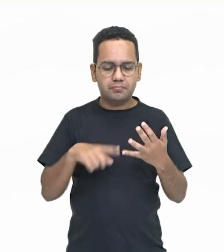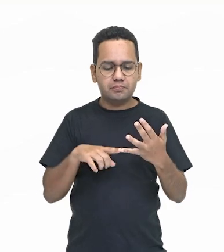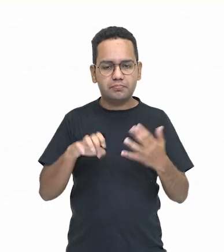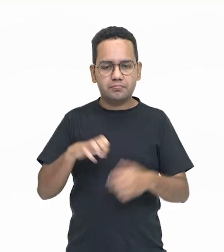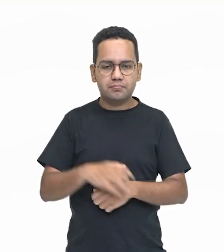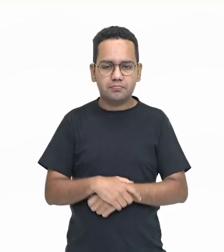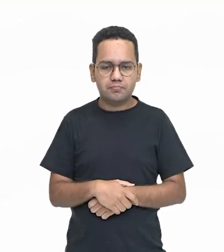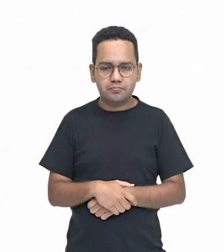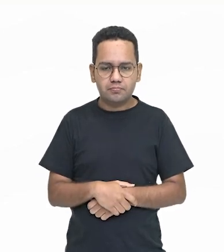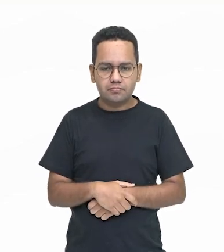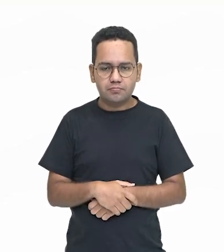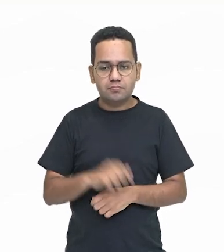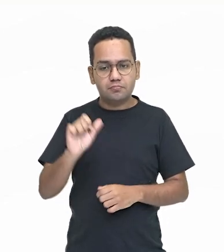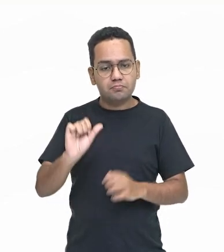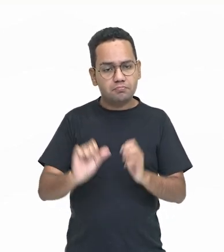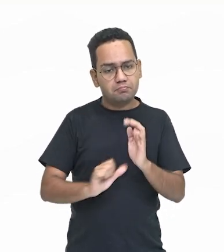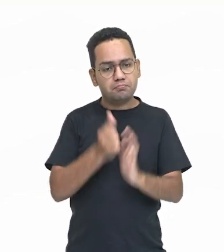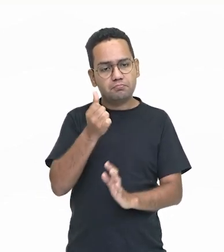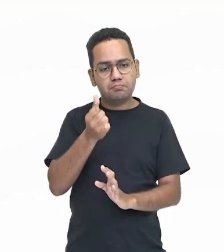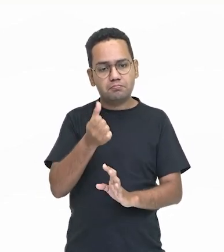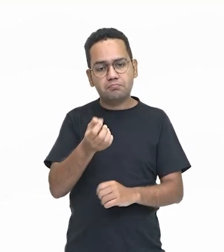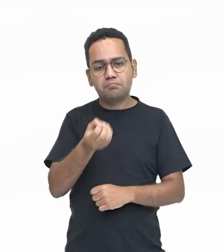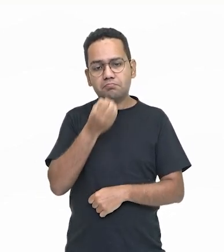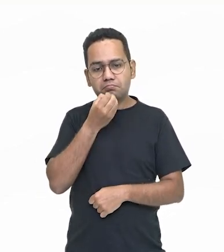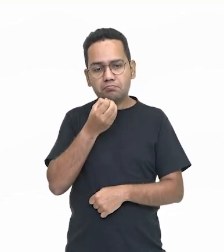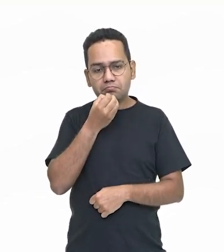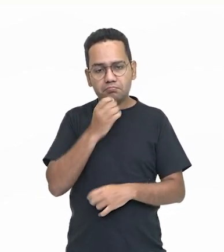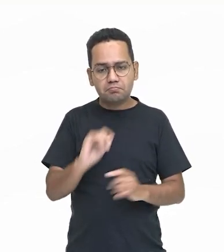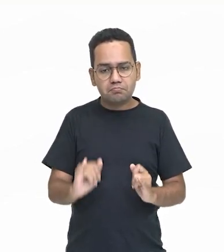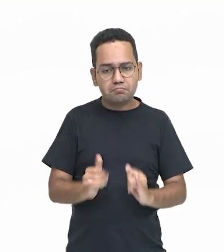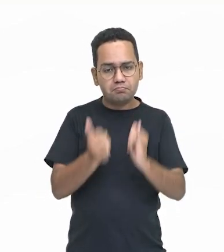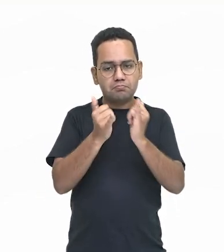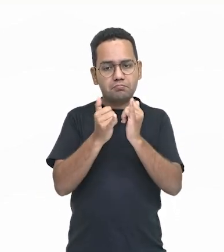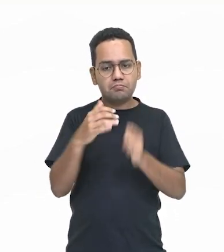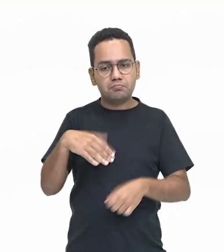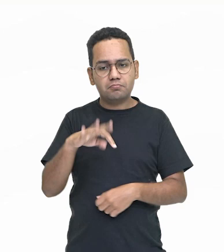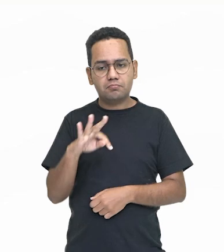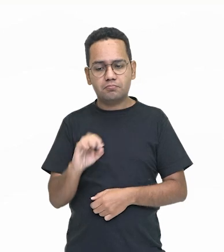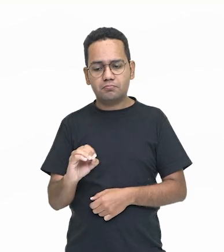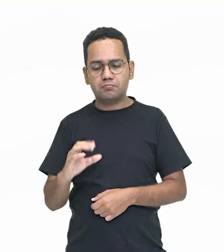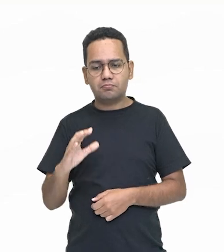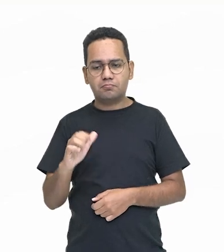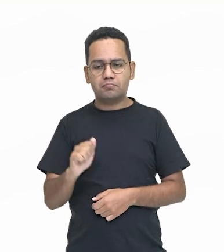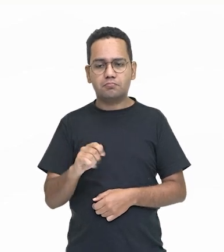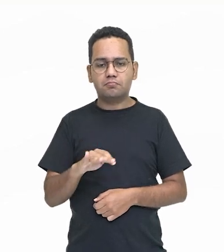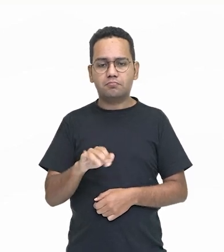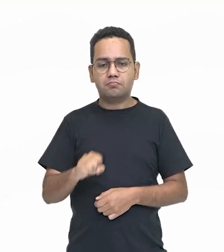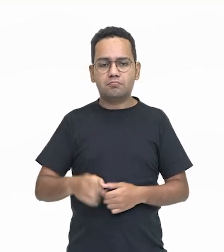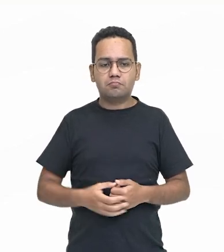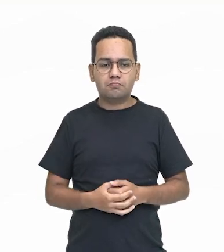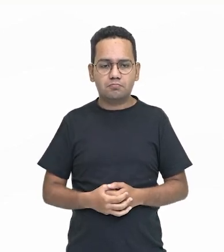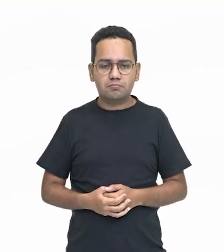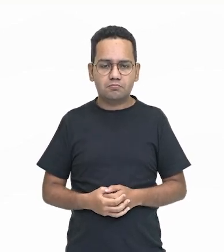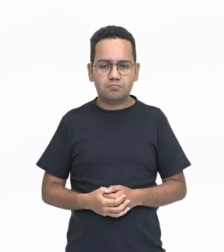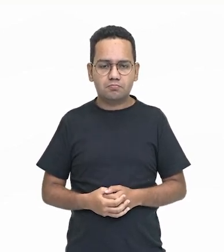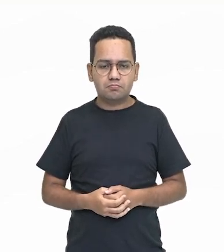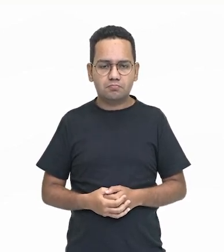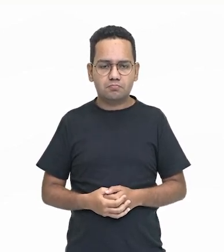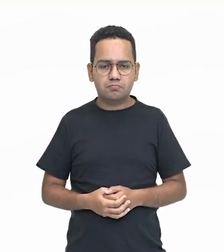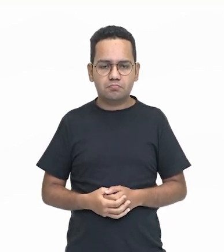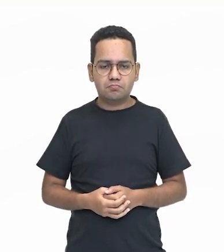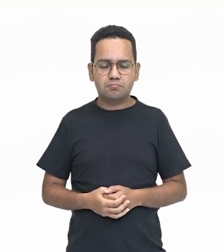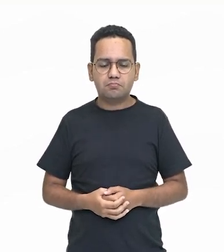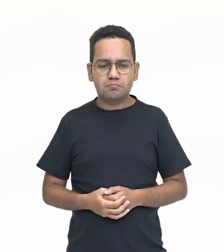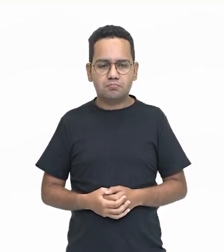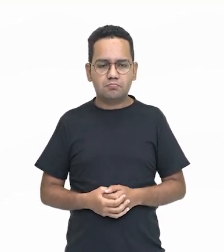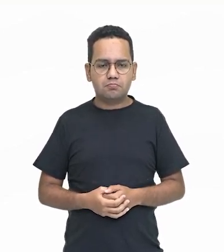retratação da frente pioneira explica o alto aproveitamento hidráulico da bacia do Tocantins, né? Retratação da